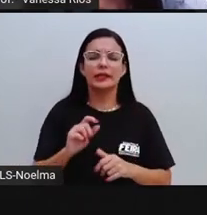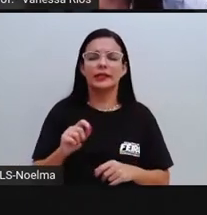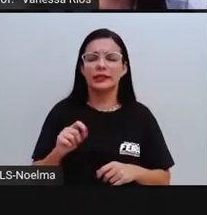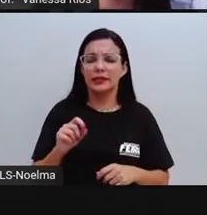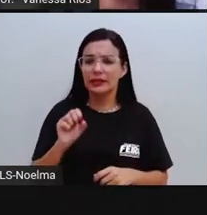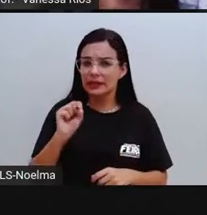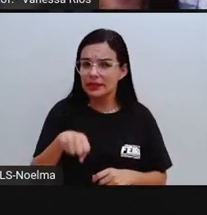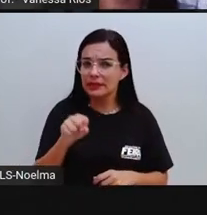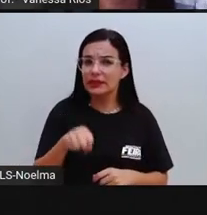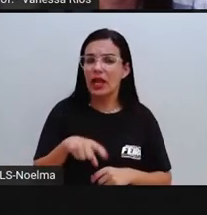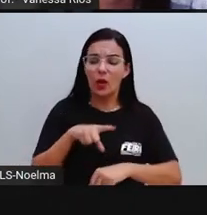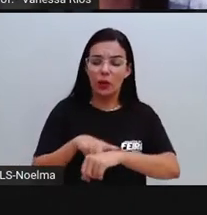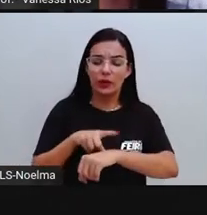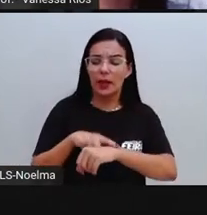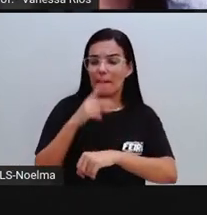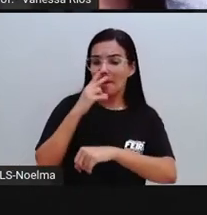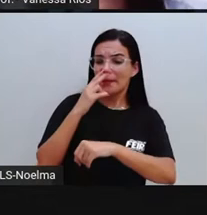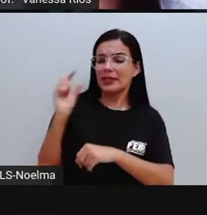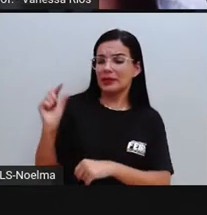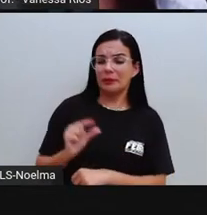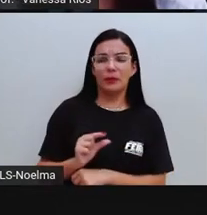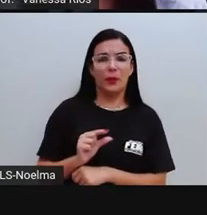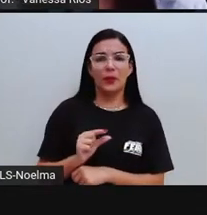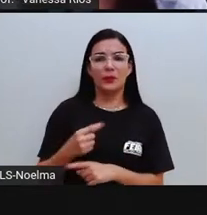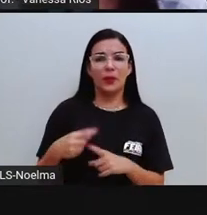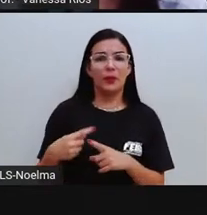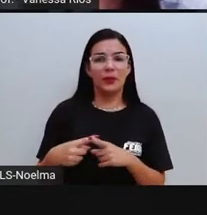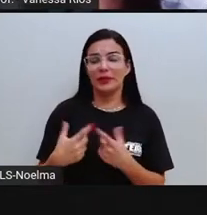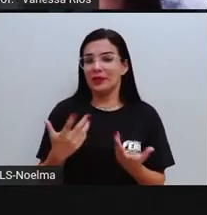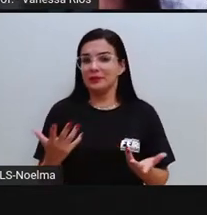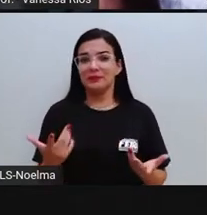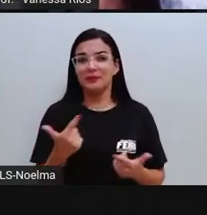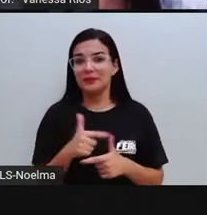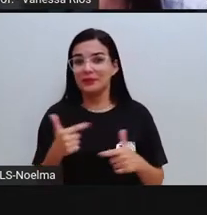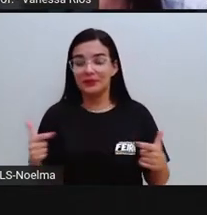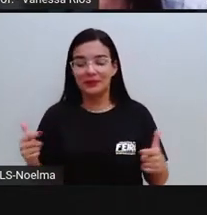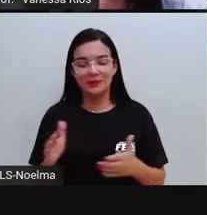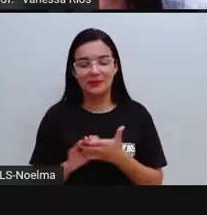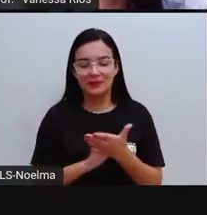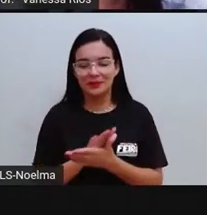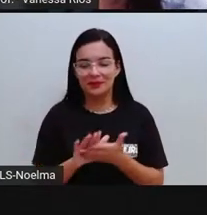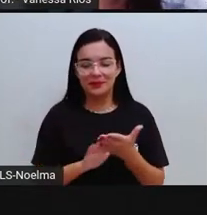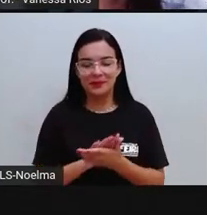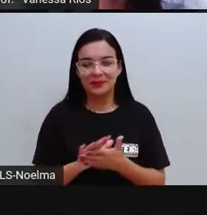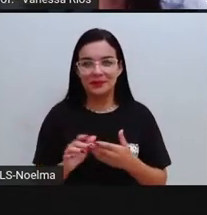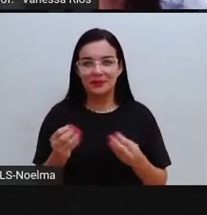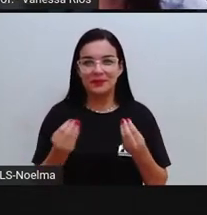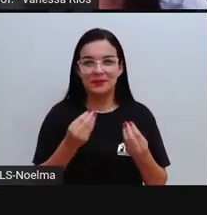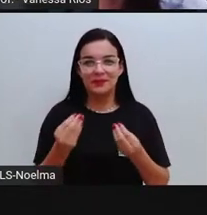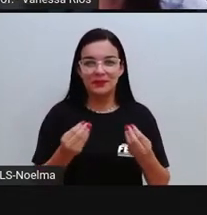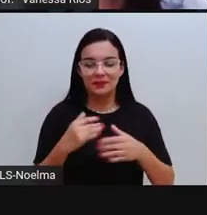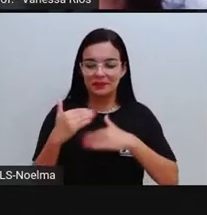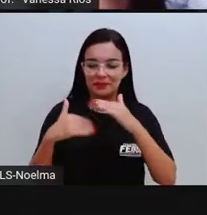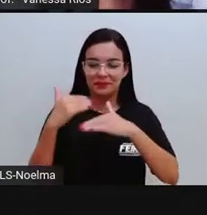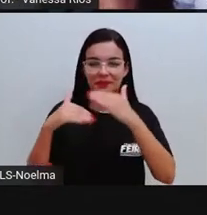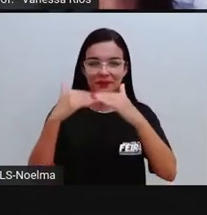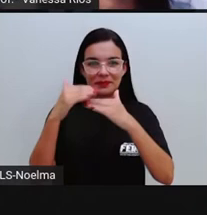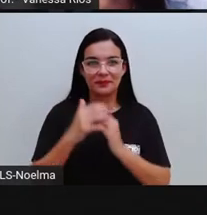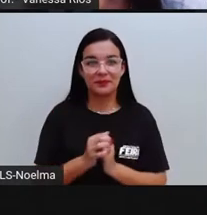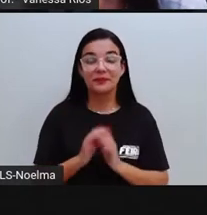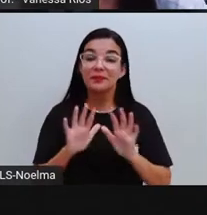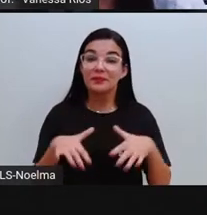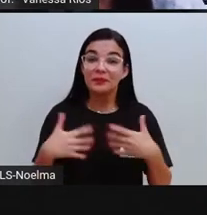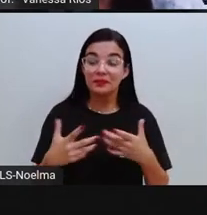o tempo às vezes parece curto, né, parece pequeno em relação àquilo que você precisa desenvolver. E aí,